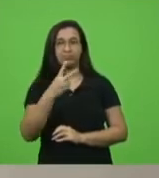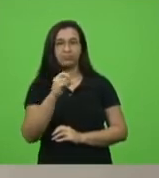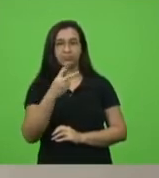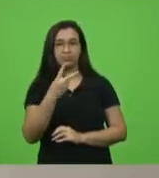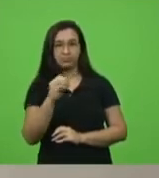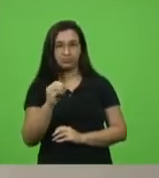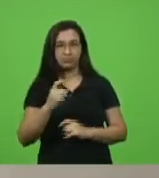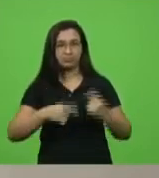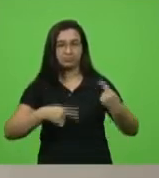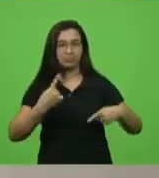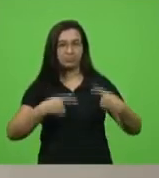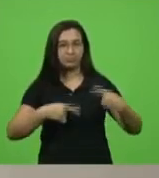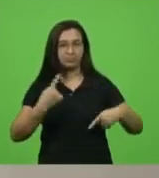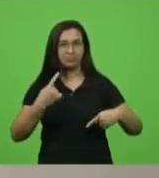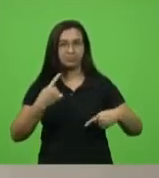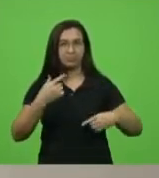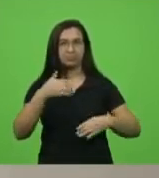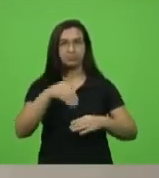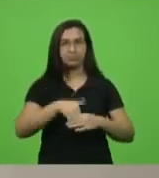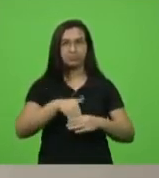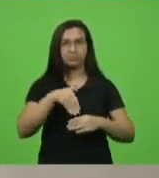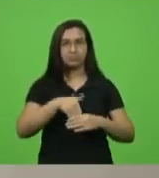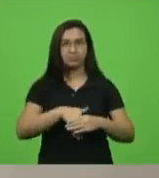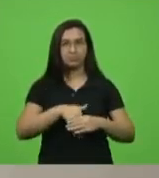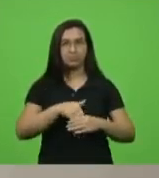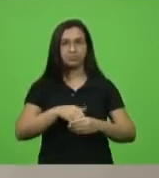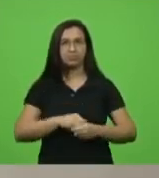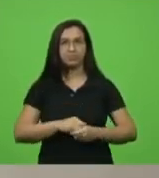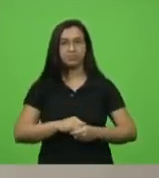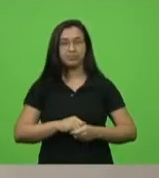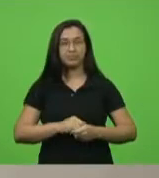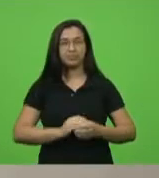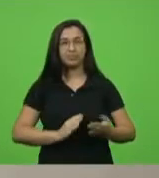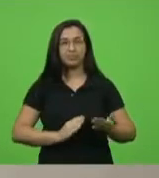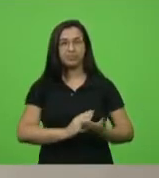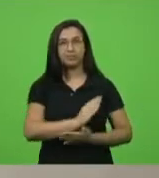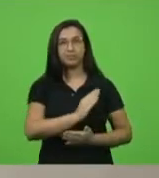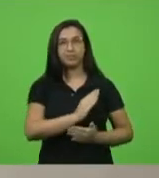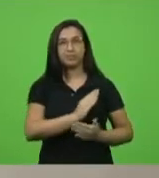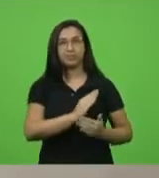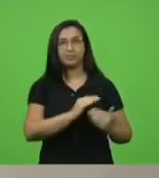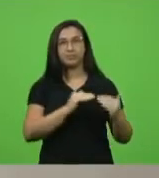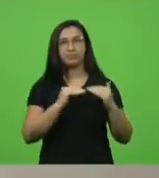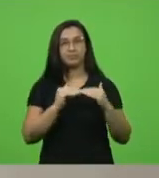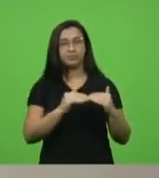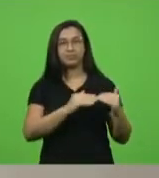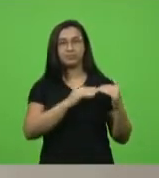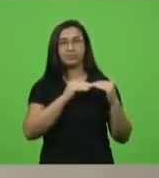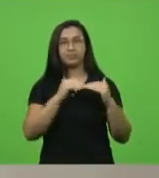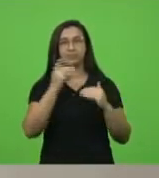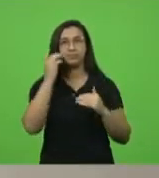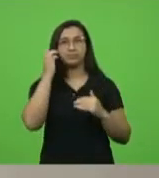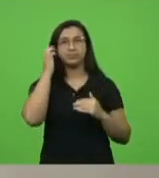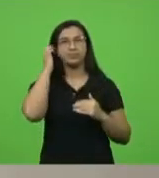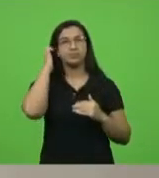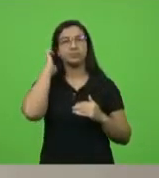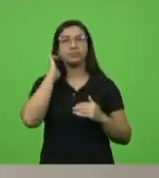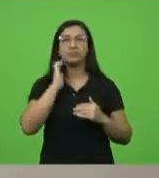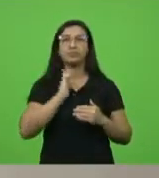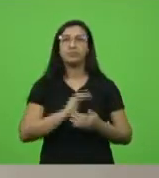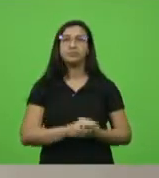Não havendo quem queira discutir, em votação, deputados que aprovam, permaneçam como se encontra. Aprovado por unanimidade,